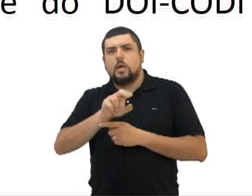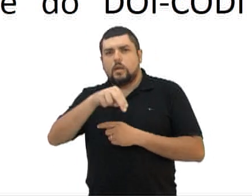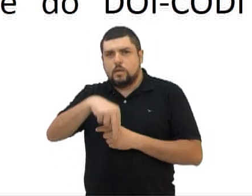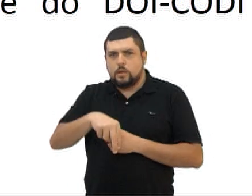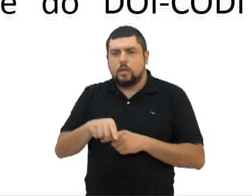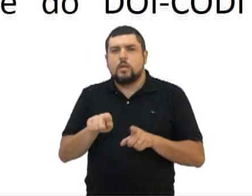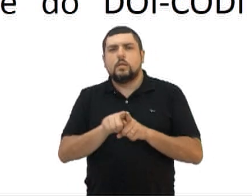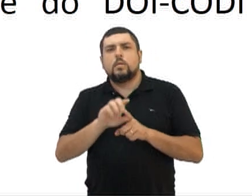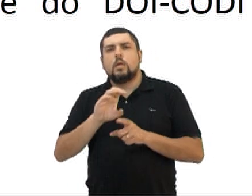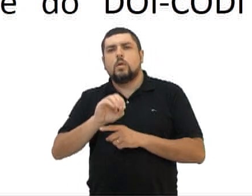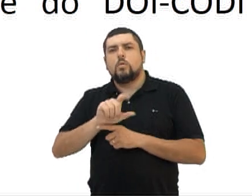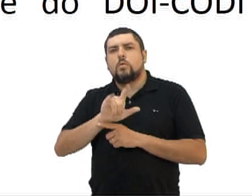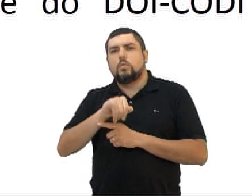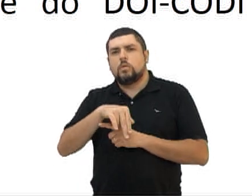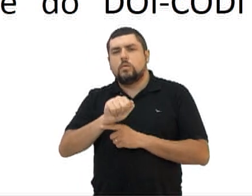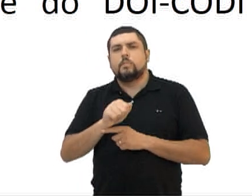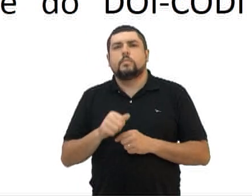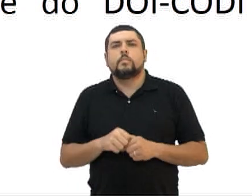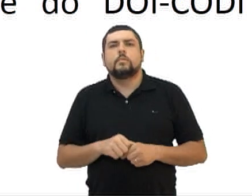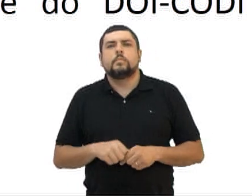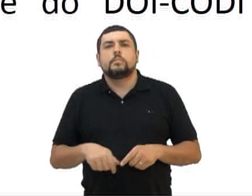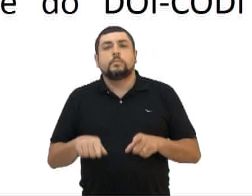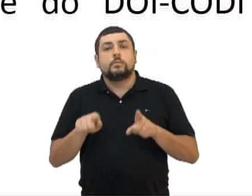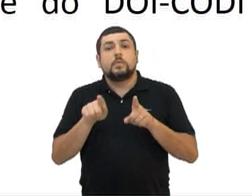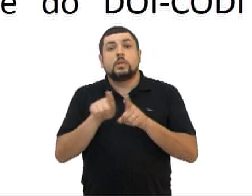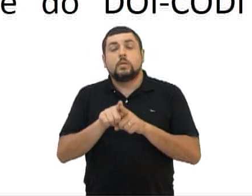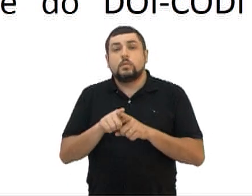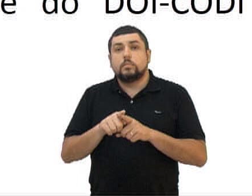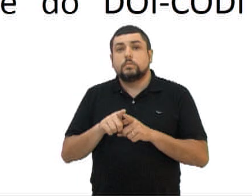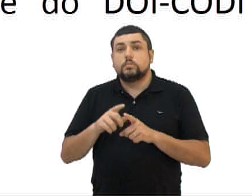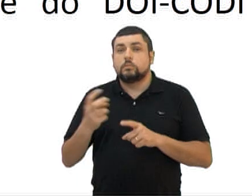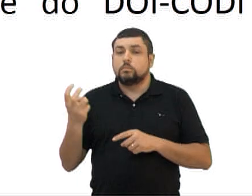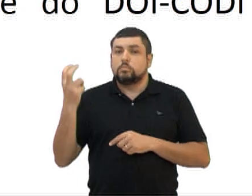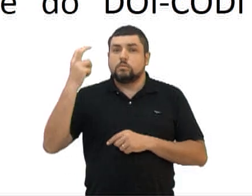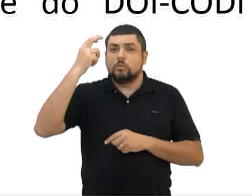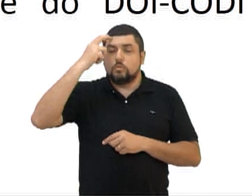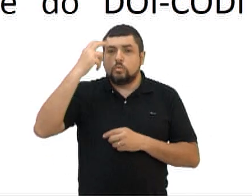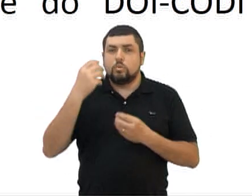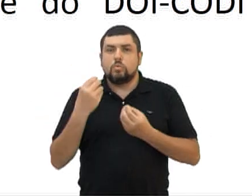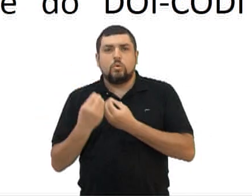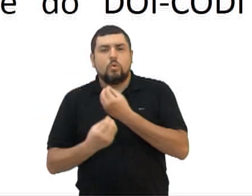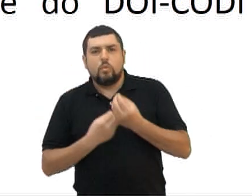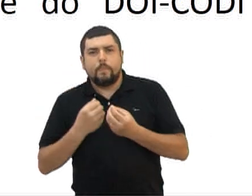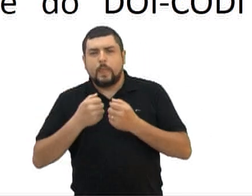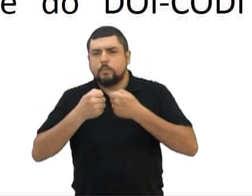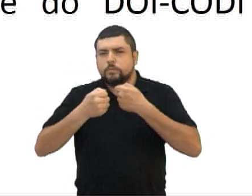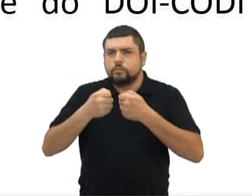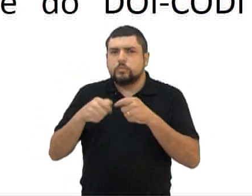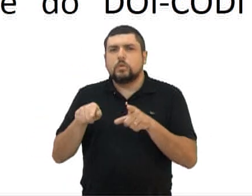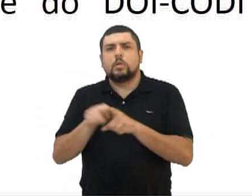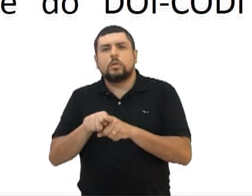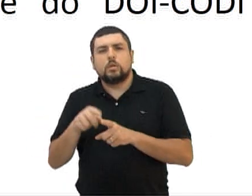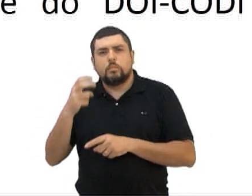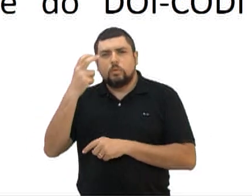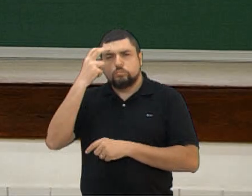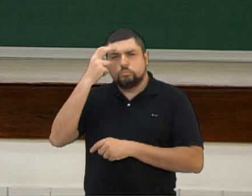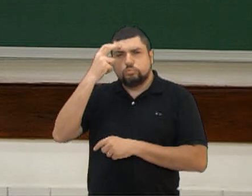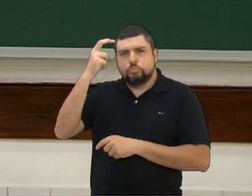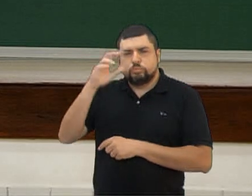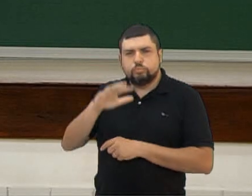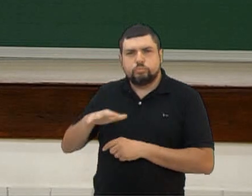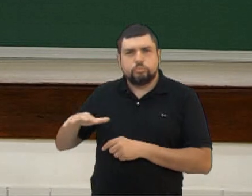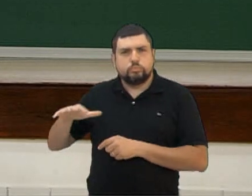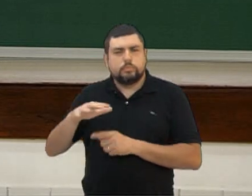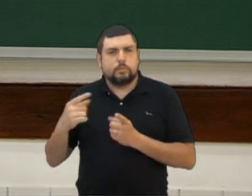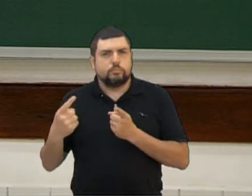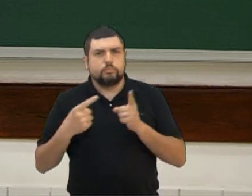Colina. E a gente tem na cultura uma reação que acontece na imprensa e na intelectualidade. Então, todo o movimento